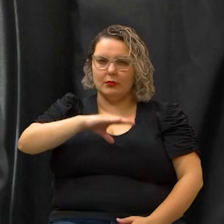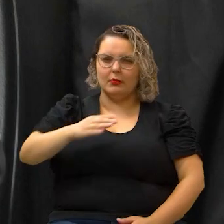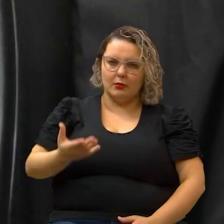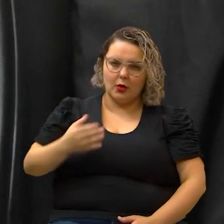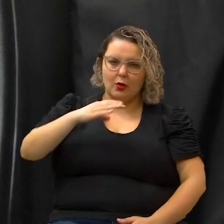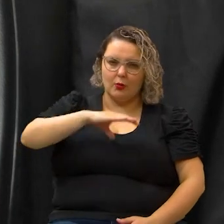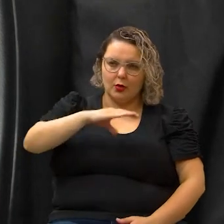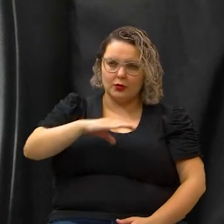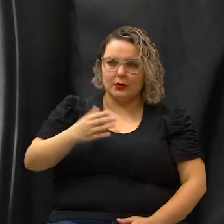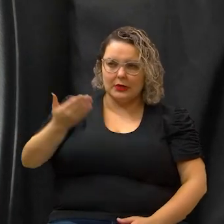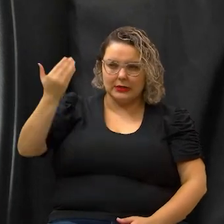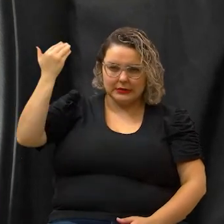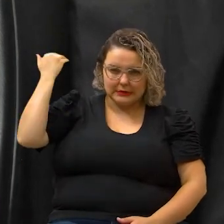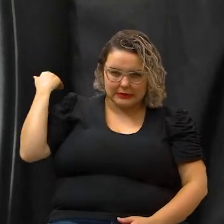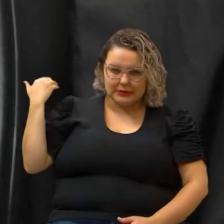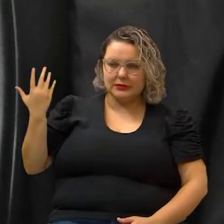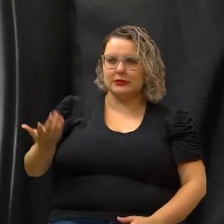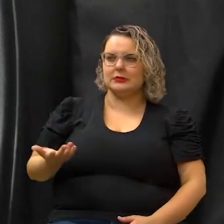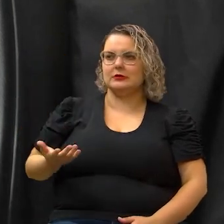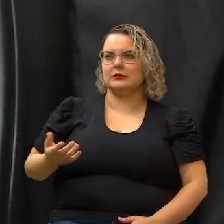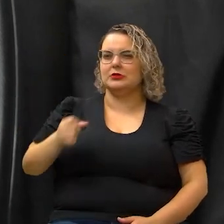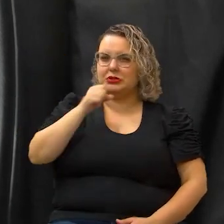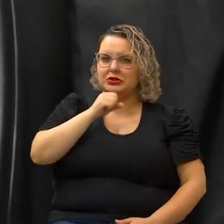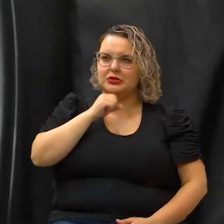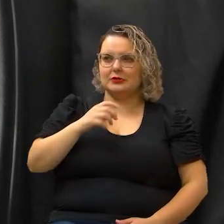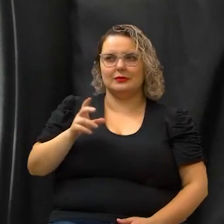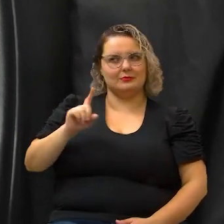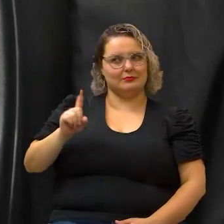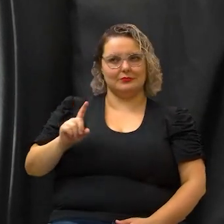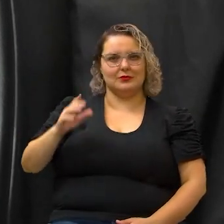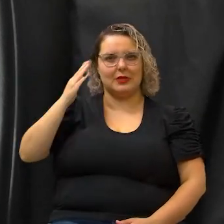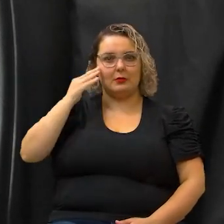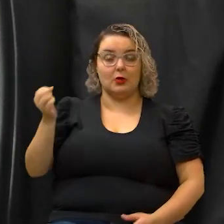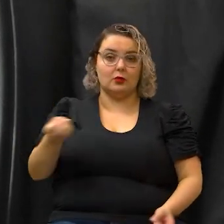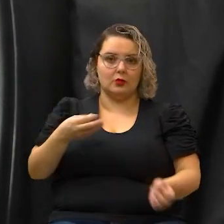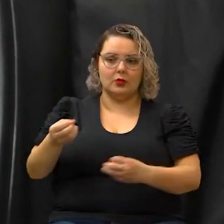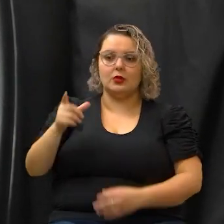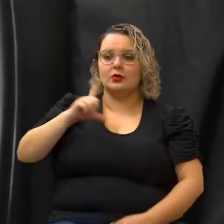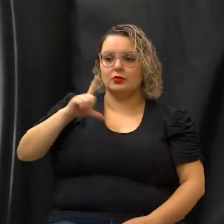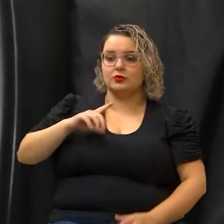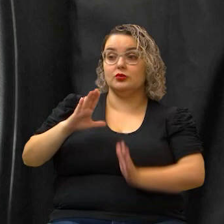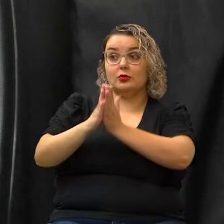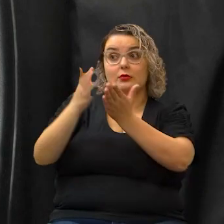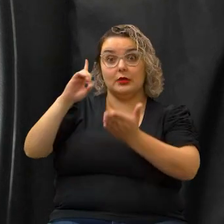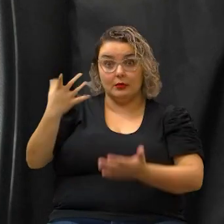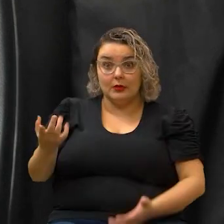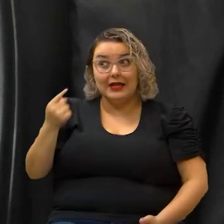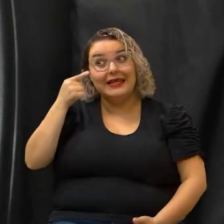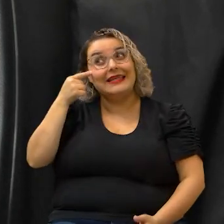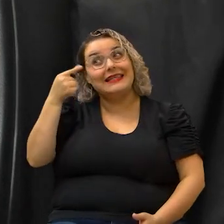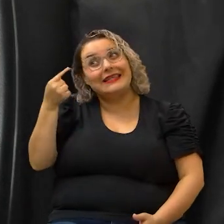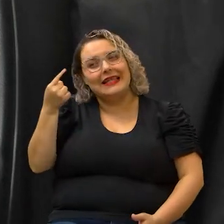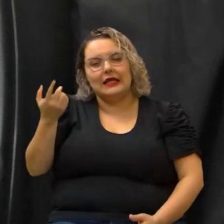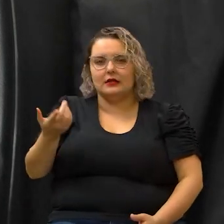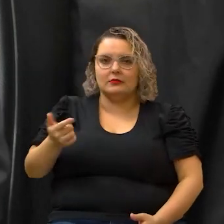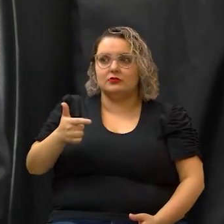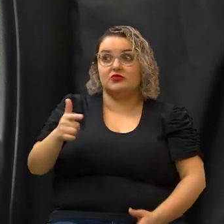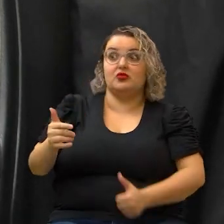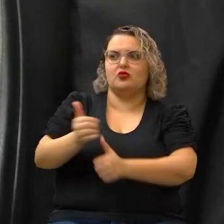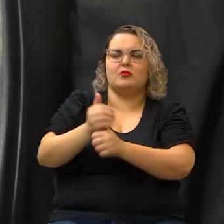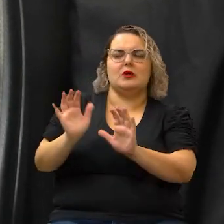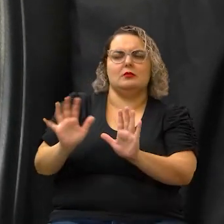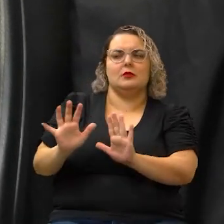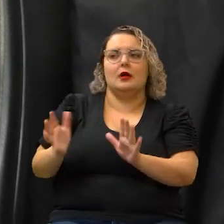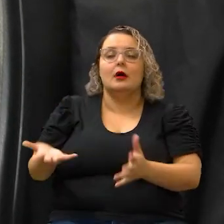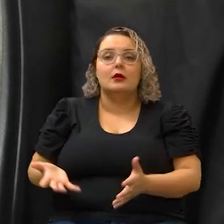é o moderno. Então eu não sabia muito de hebraico moderno, não. Eu tinha noção do hebraico da Bíblia. Noção também, né? Não tinha domínio,